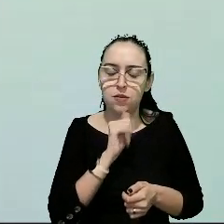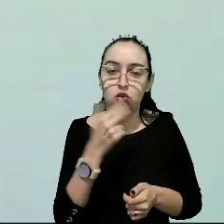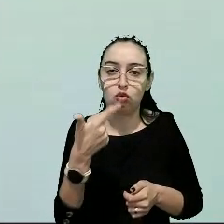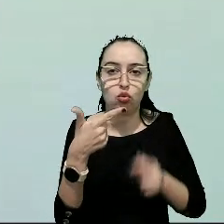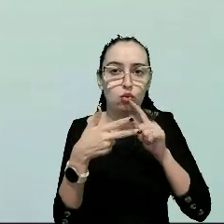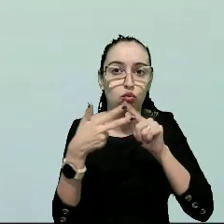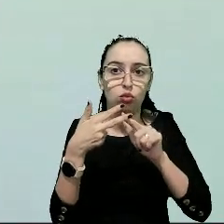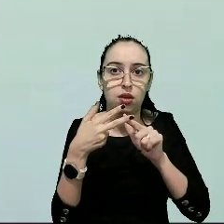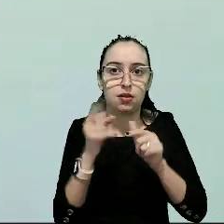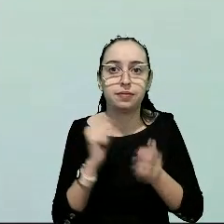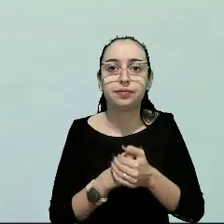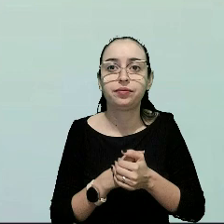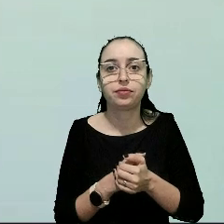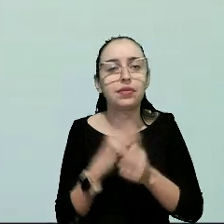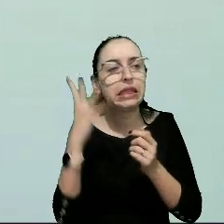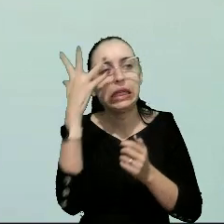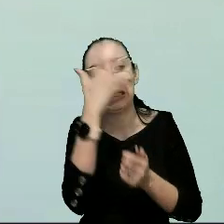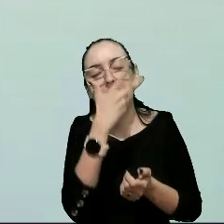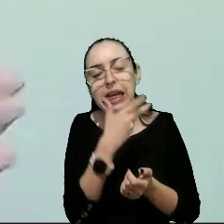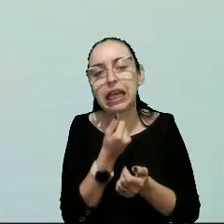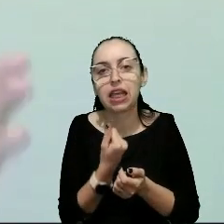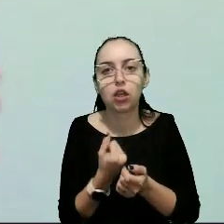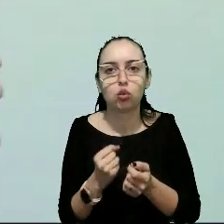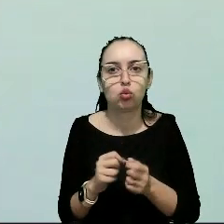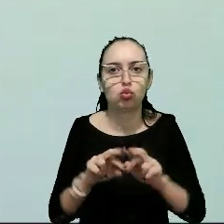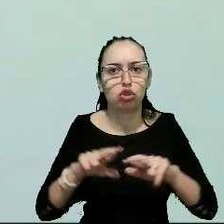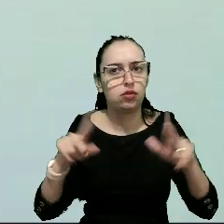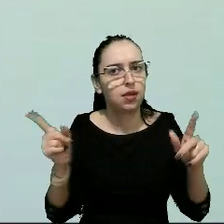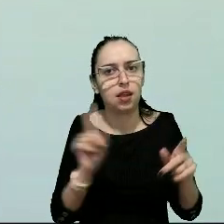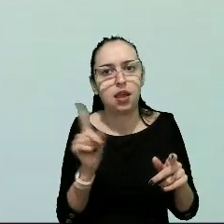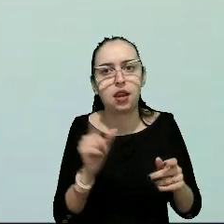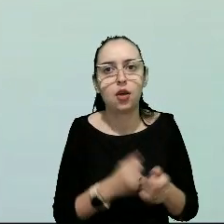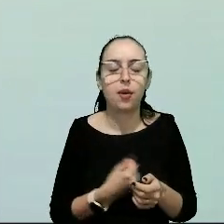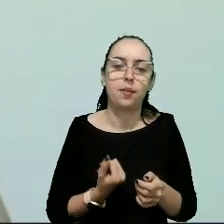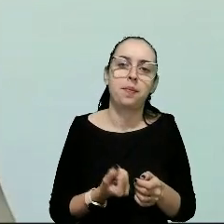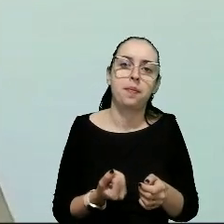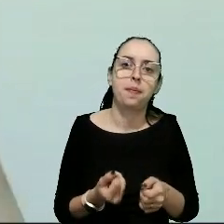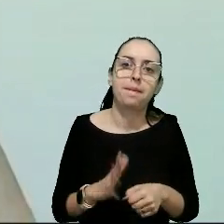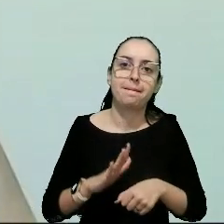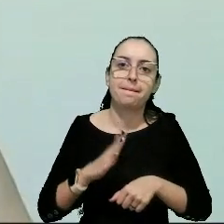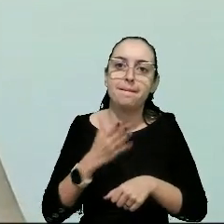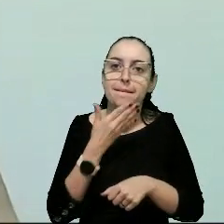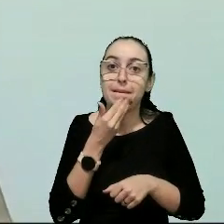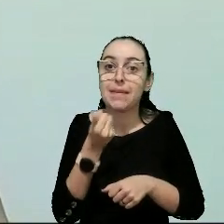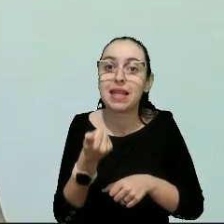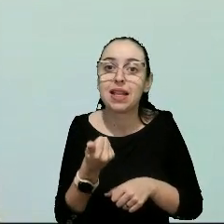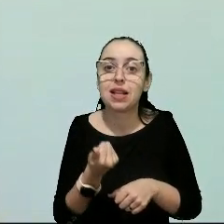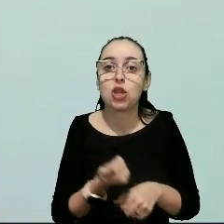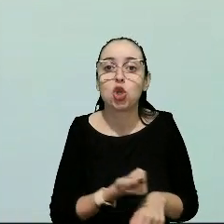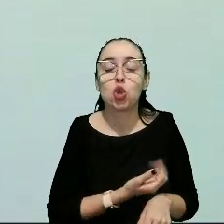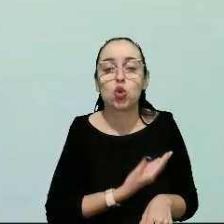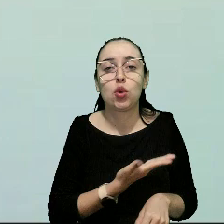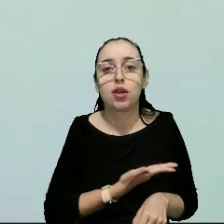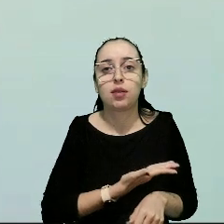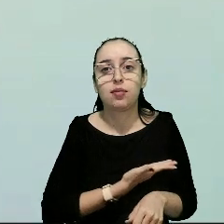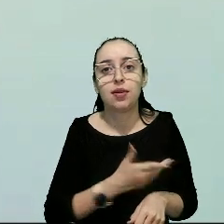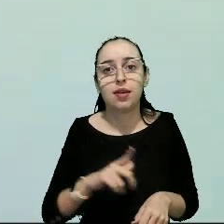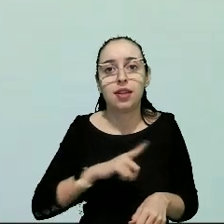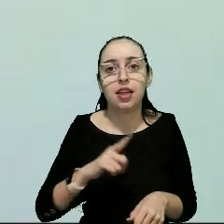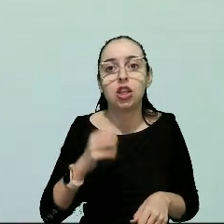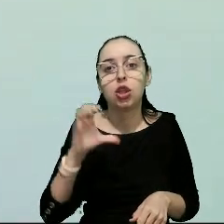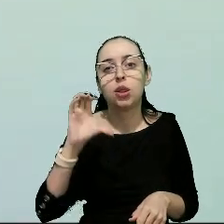casos, assim, são lindos, mas não são tão incomuns. A minha melhor amiga hoje, né? Ela